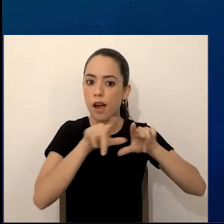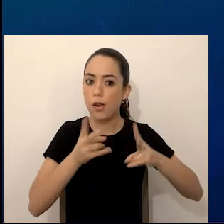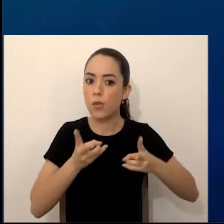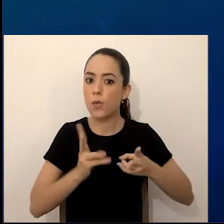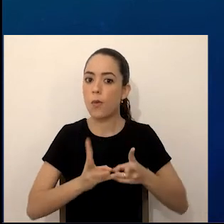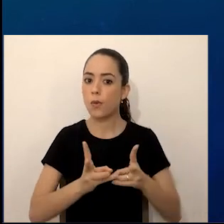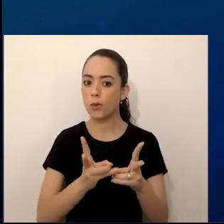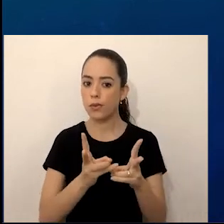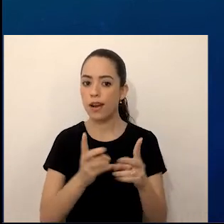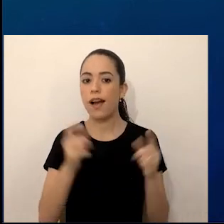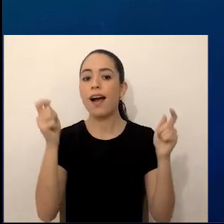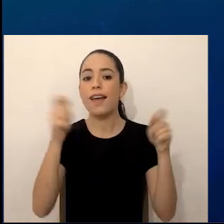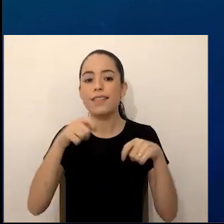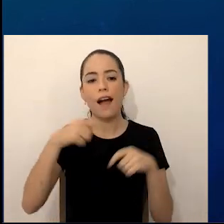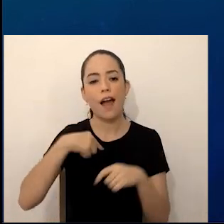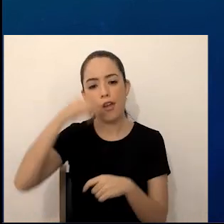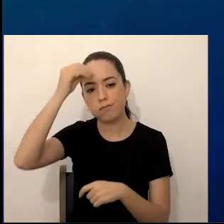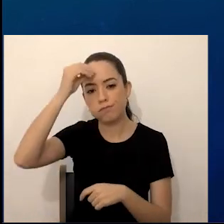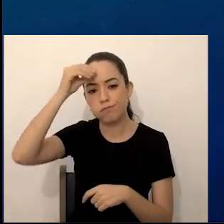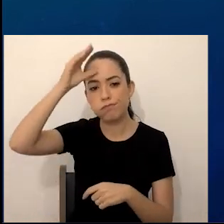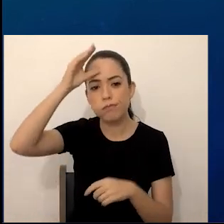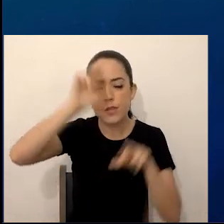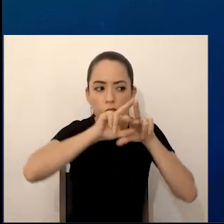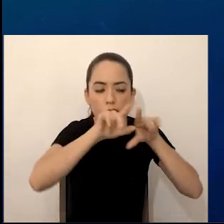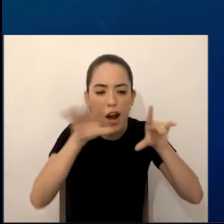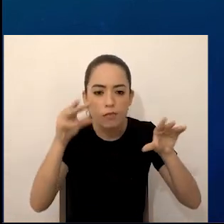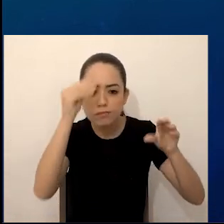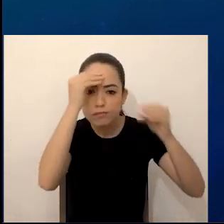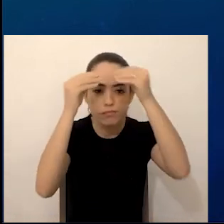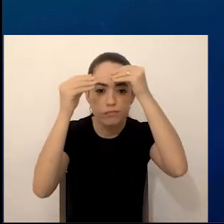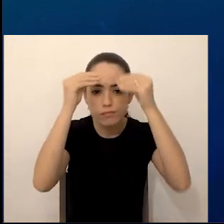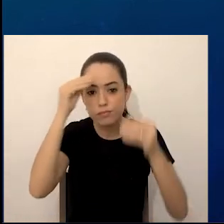resultando em uma somatória de conhecimentos.